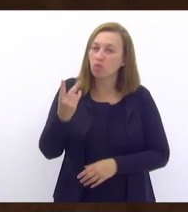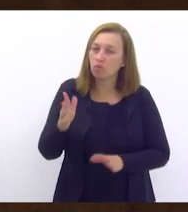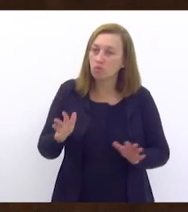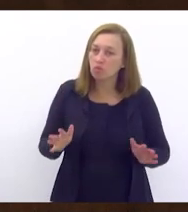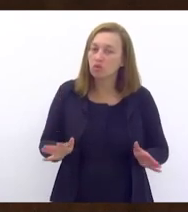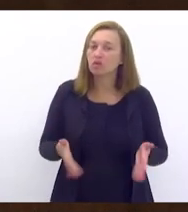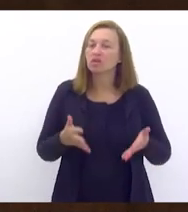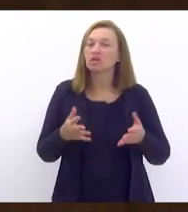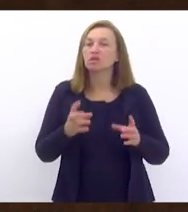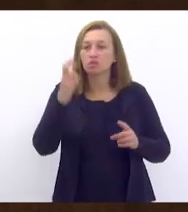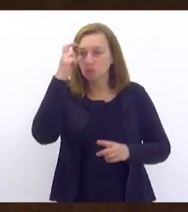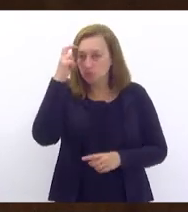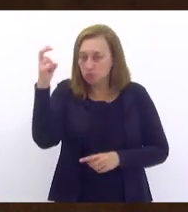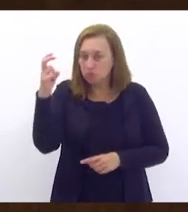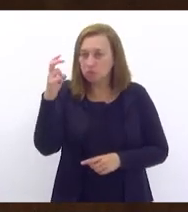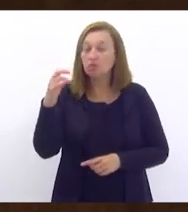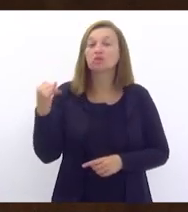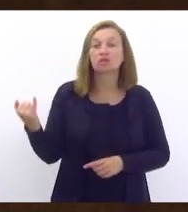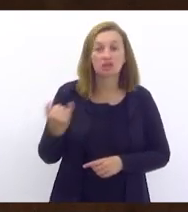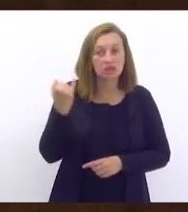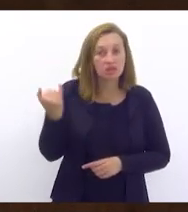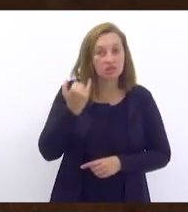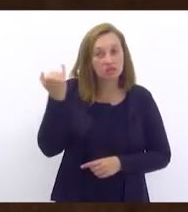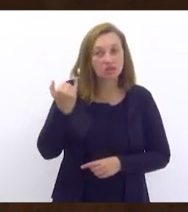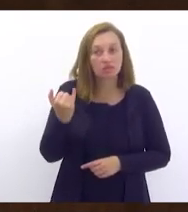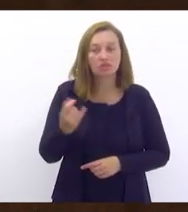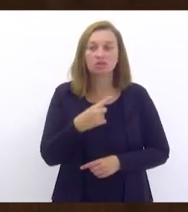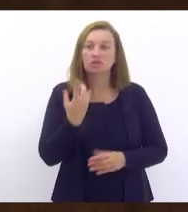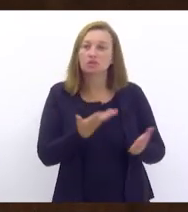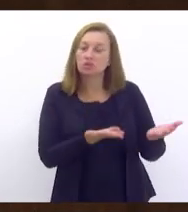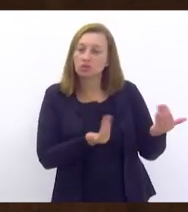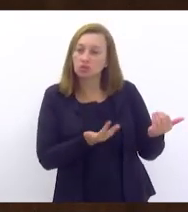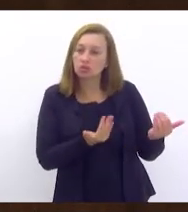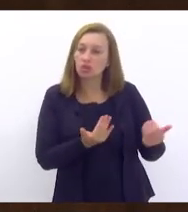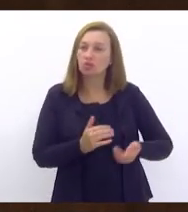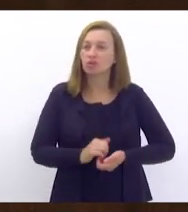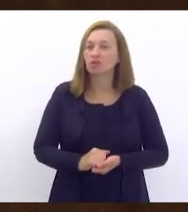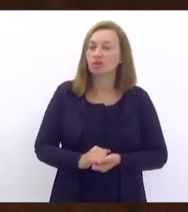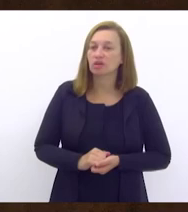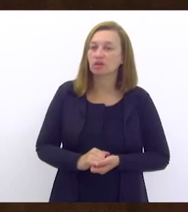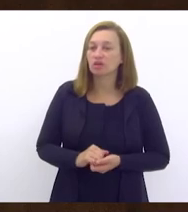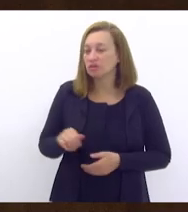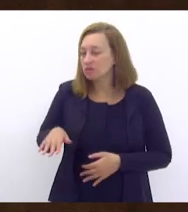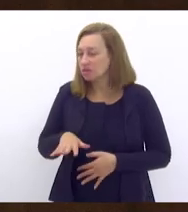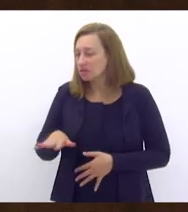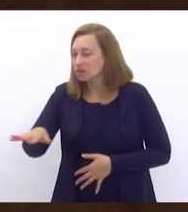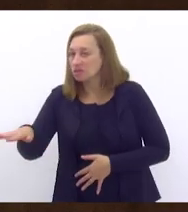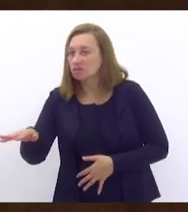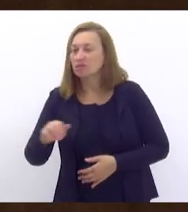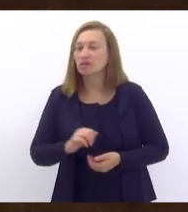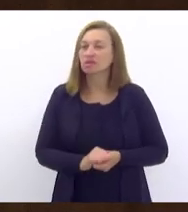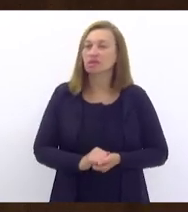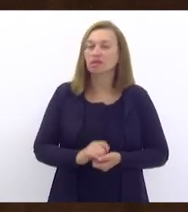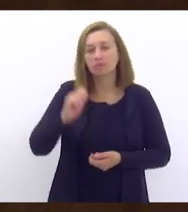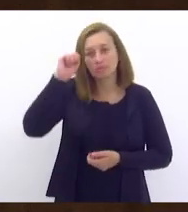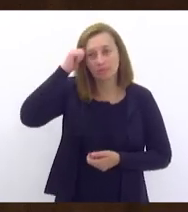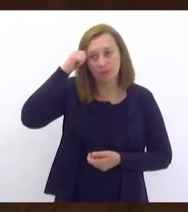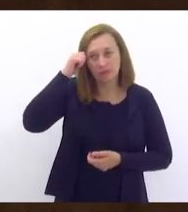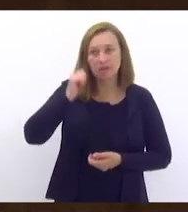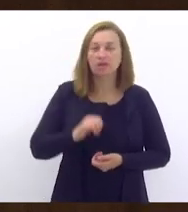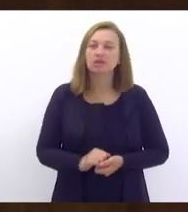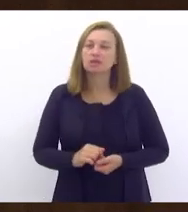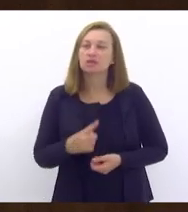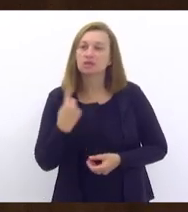manifestação cultural que é tão importante para a nossa juventude da periferia, nossa juventude preta,